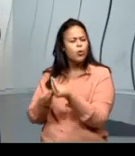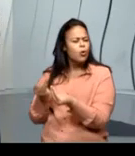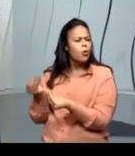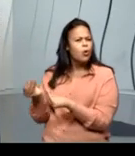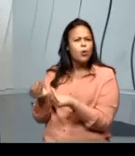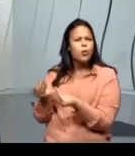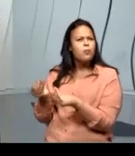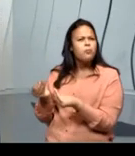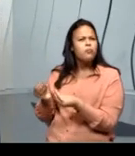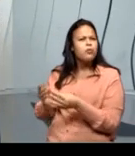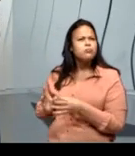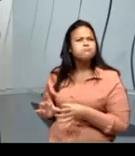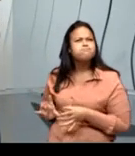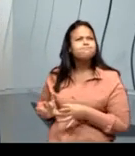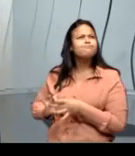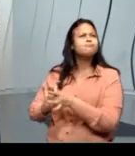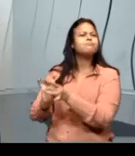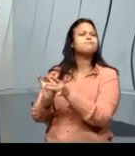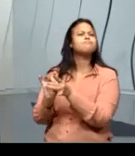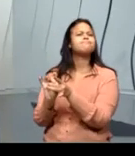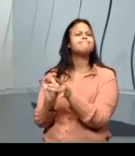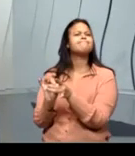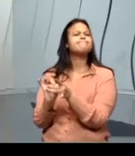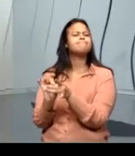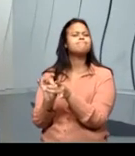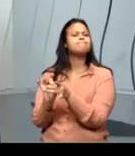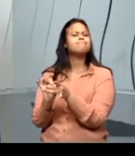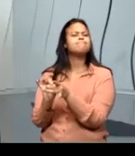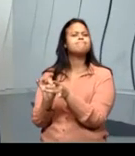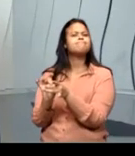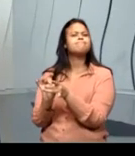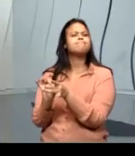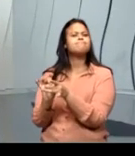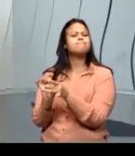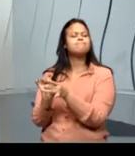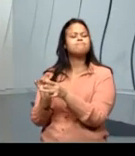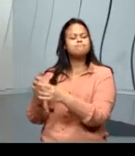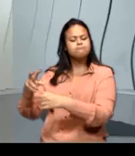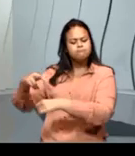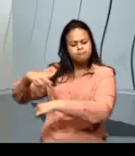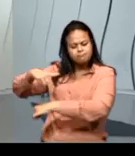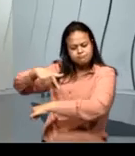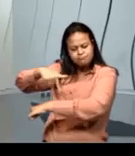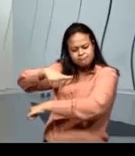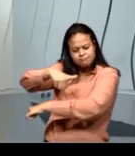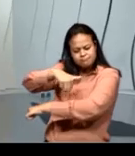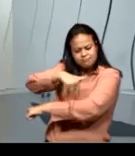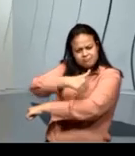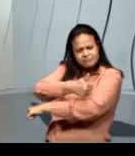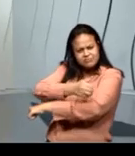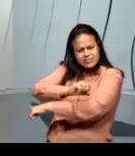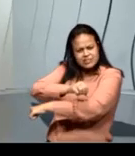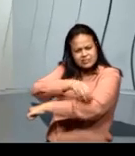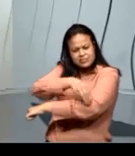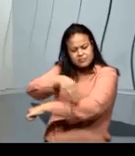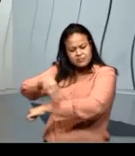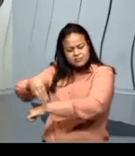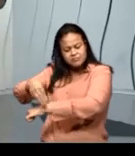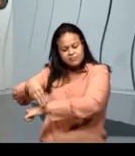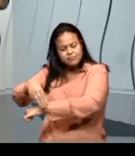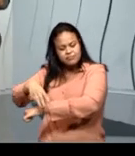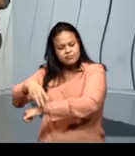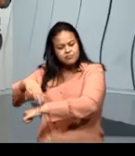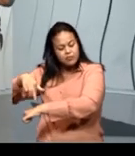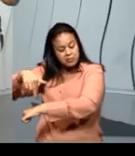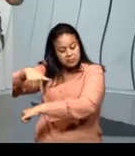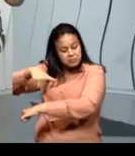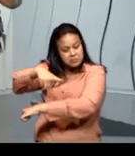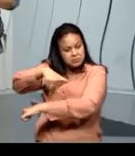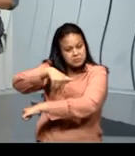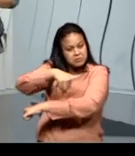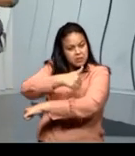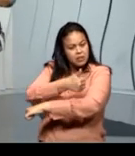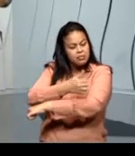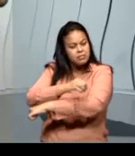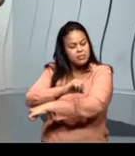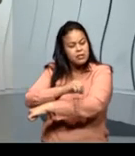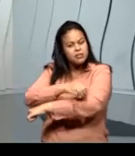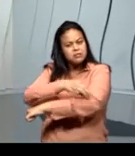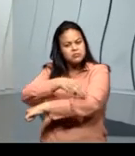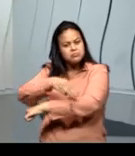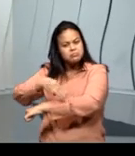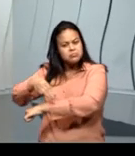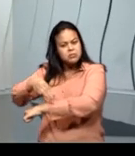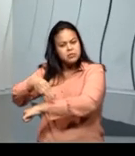completar o circuito enviado, né? Eu vou andar 10 metros, por exemplo,